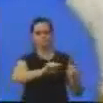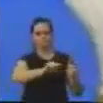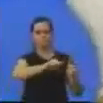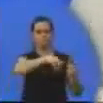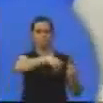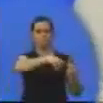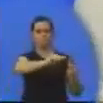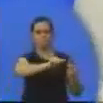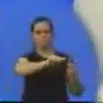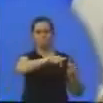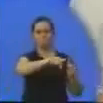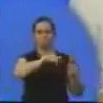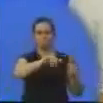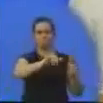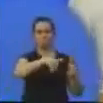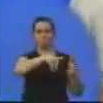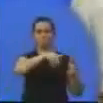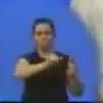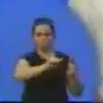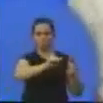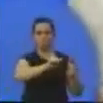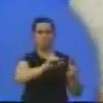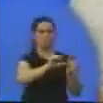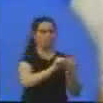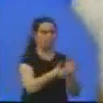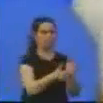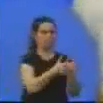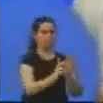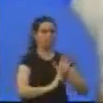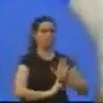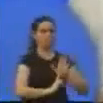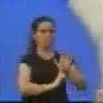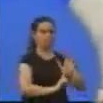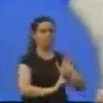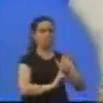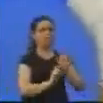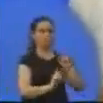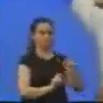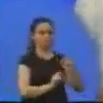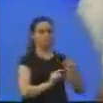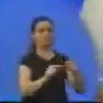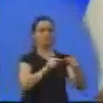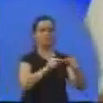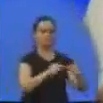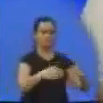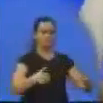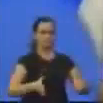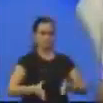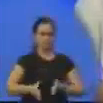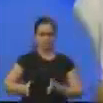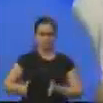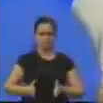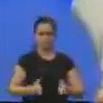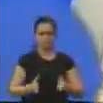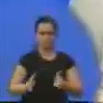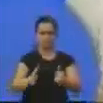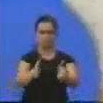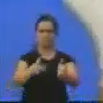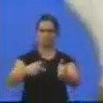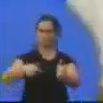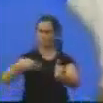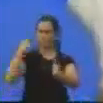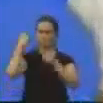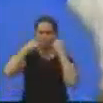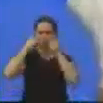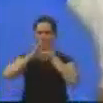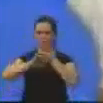nossa situação. Primeiro, vamos representar a situação. Então, eu tenho um rio, que eu não vou me preocupar com aquela área. Aí